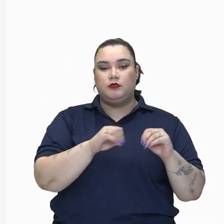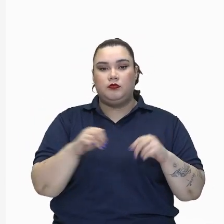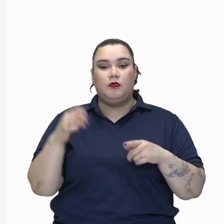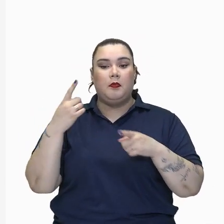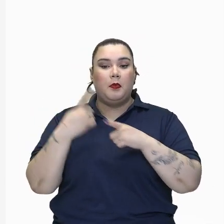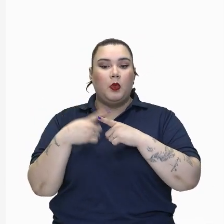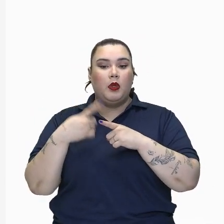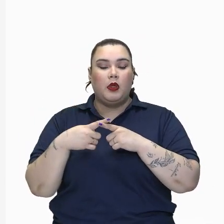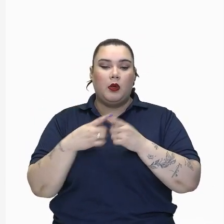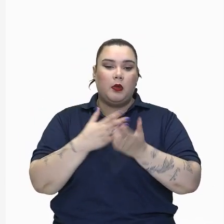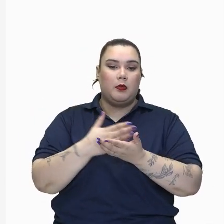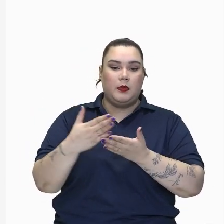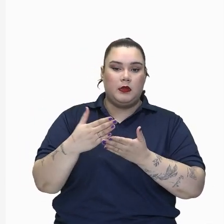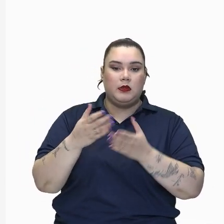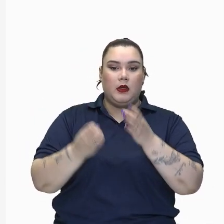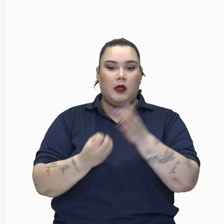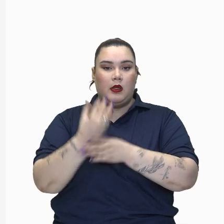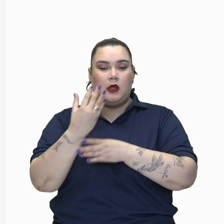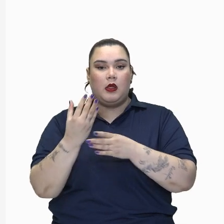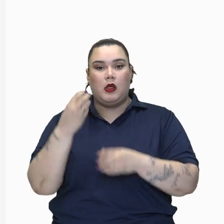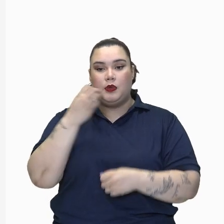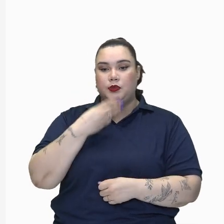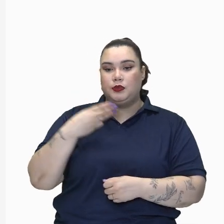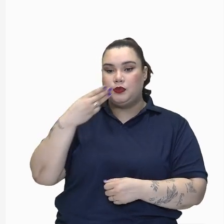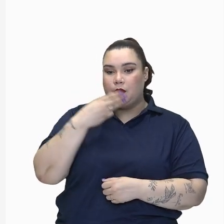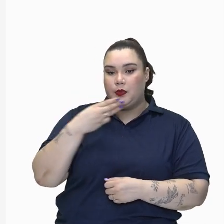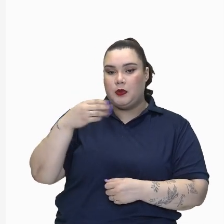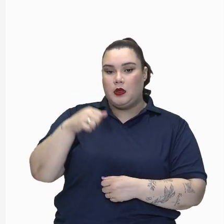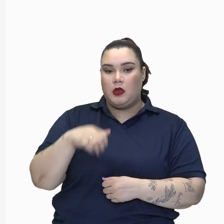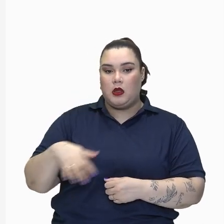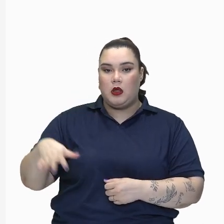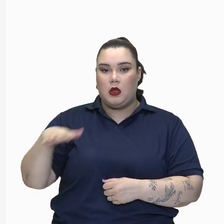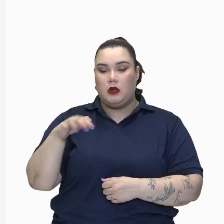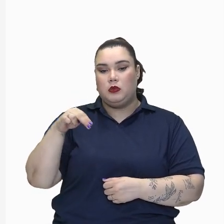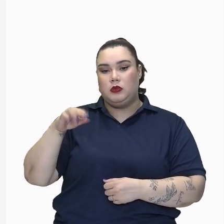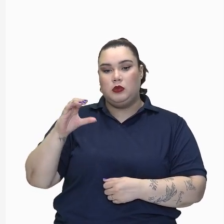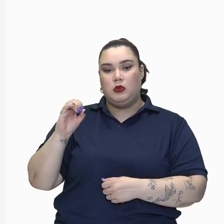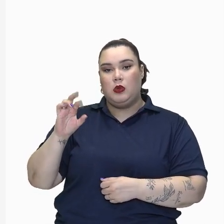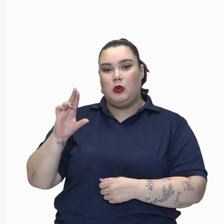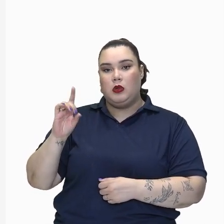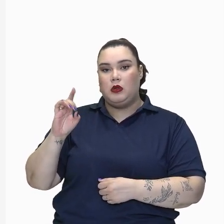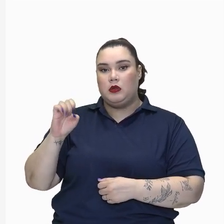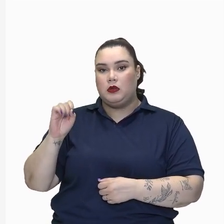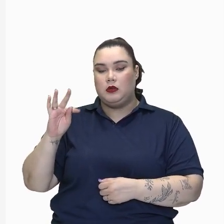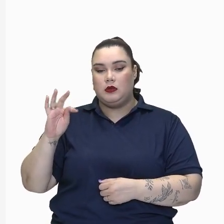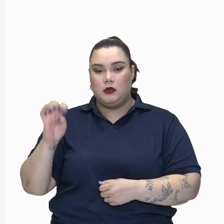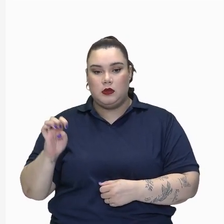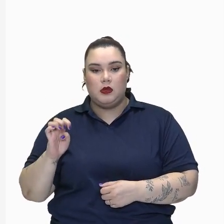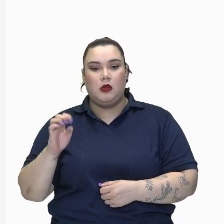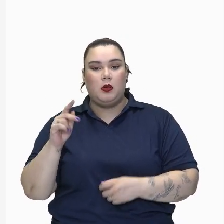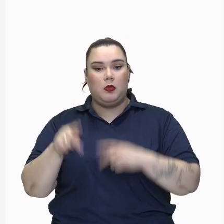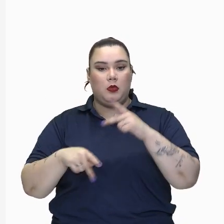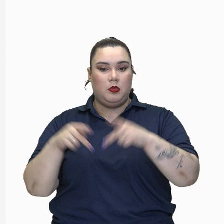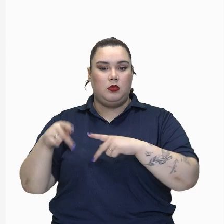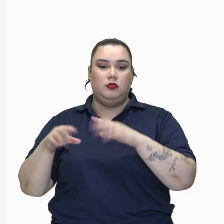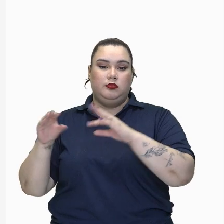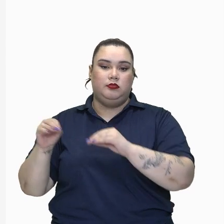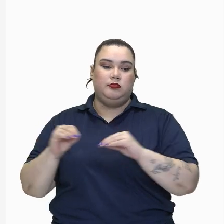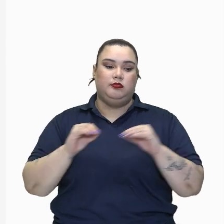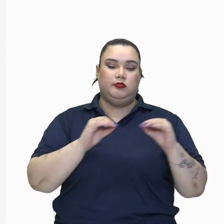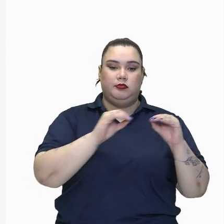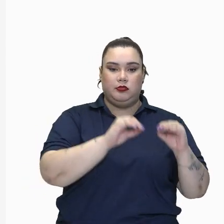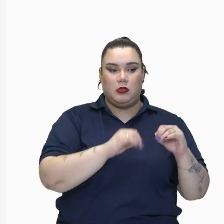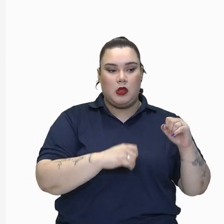urbanas, ele começa com a produção de açúcar na região Nordeste, que deslocava as populações entre os engenhos e